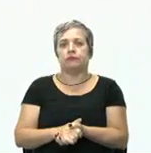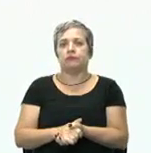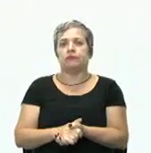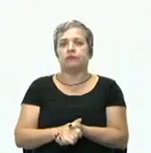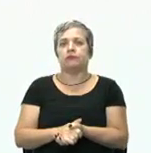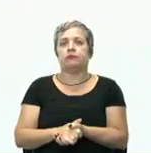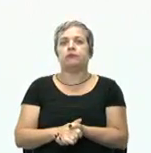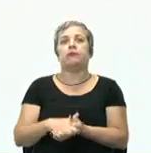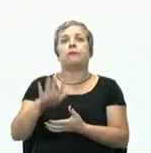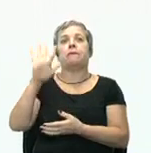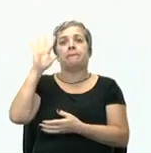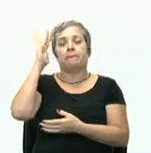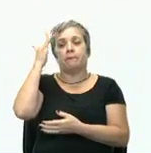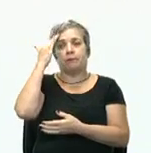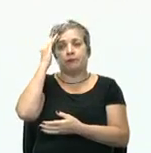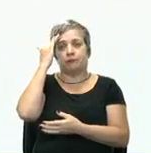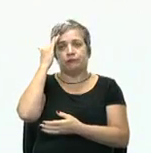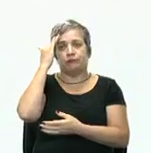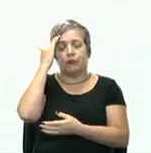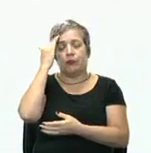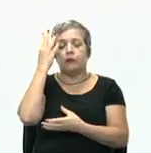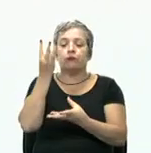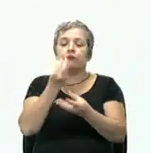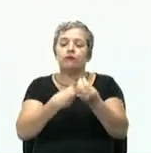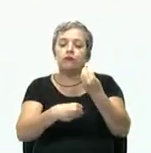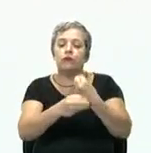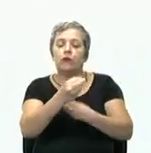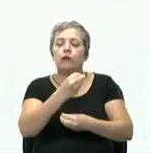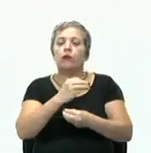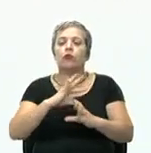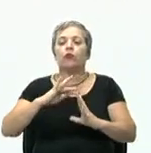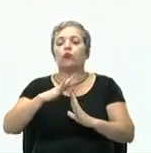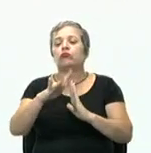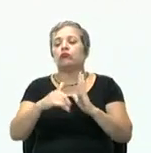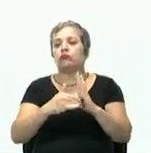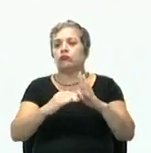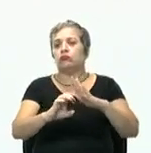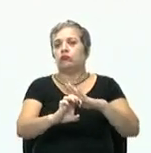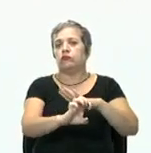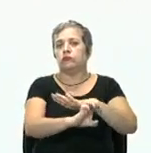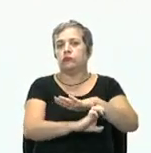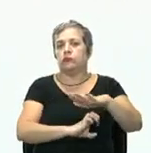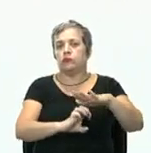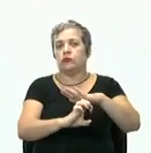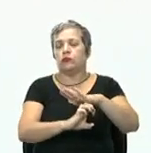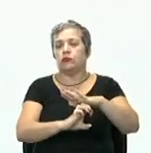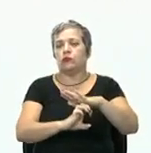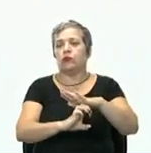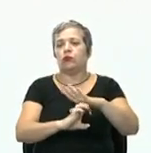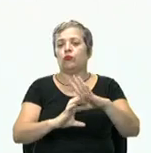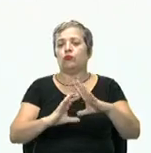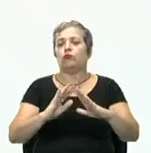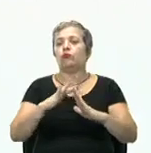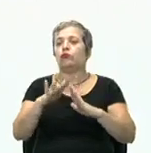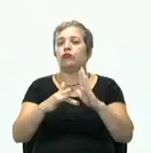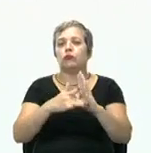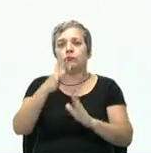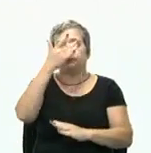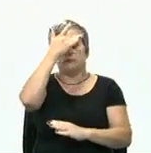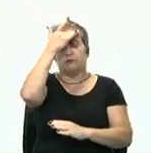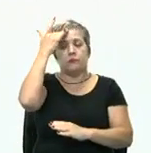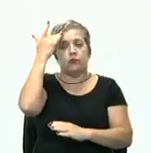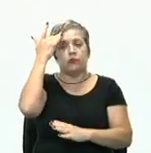compreensivo, pois ele vai envolver a empresa como um todo. Então, todas as pessoas, e olha a